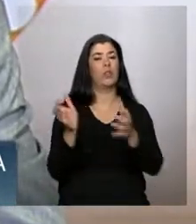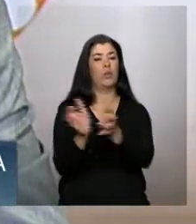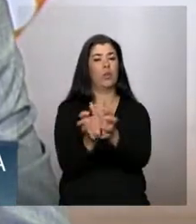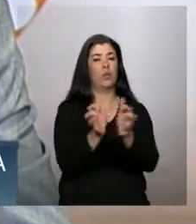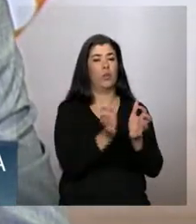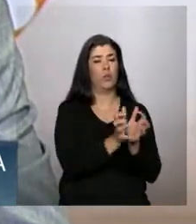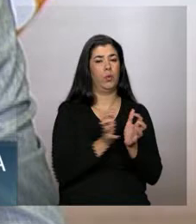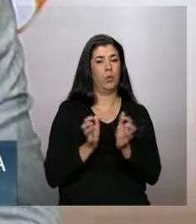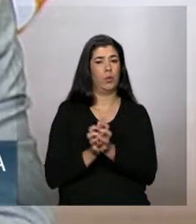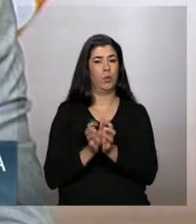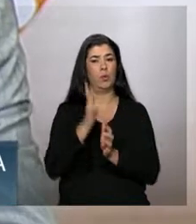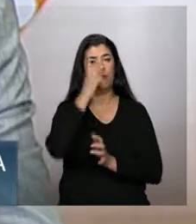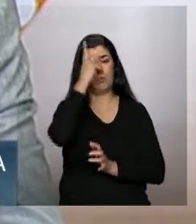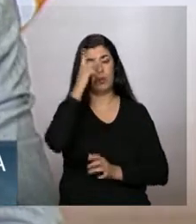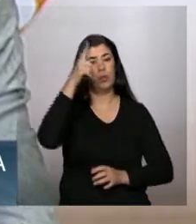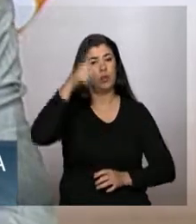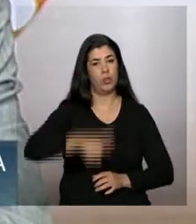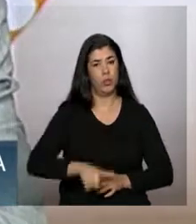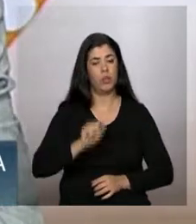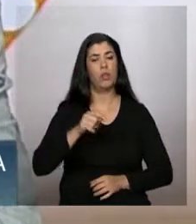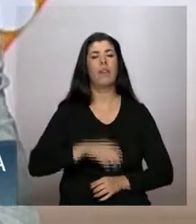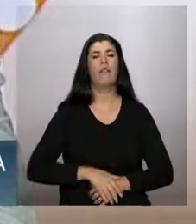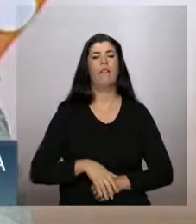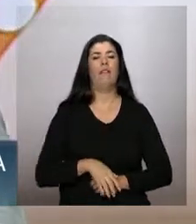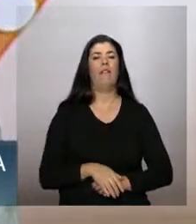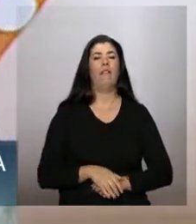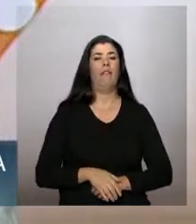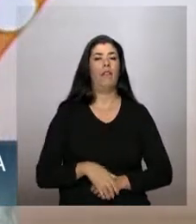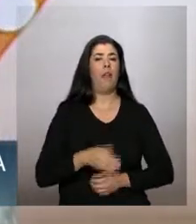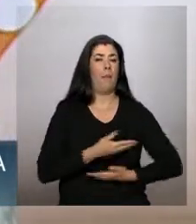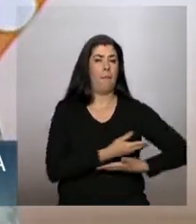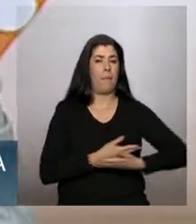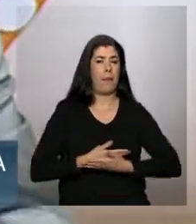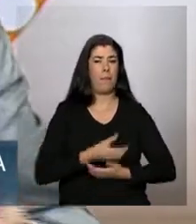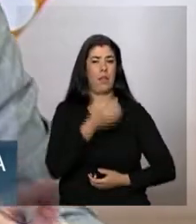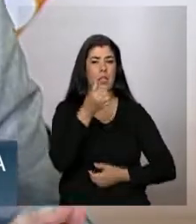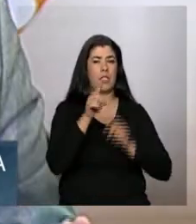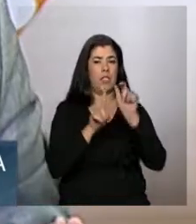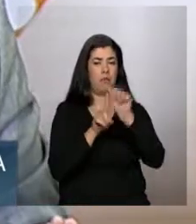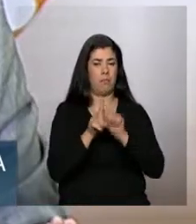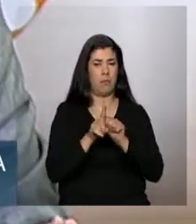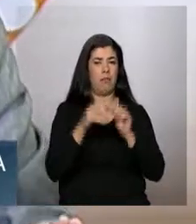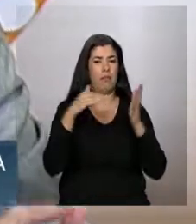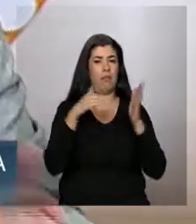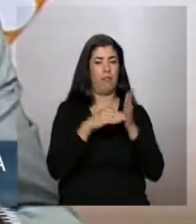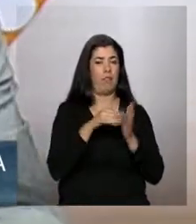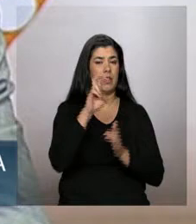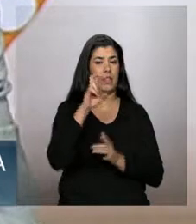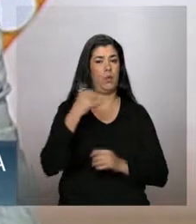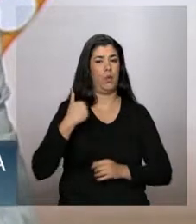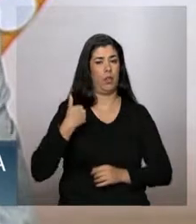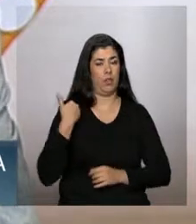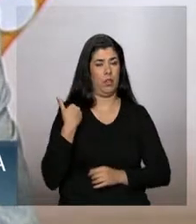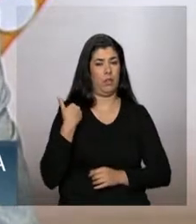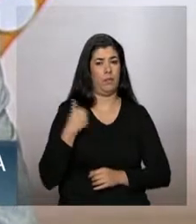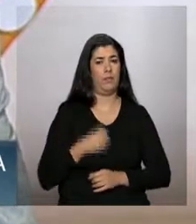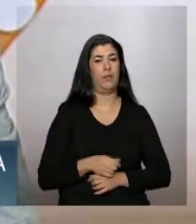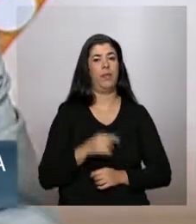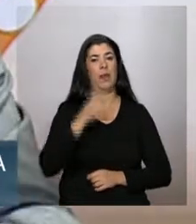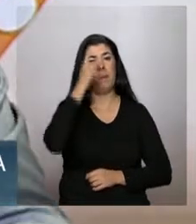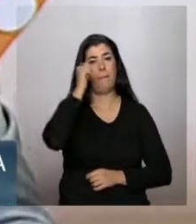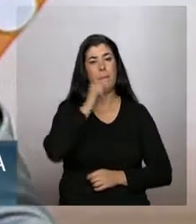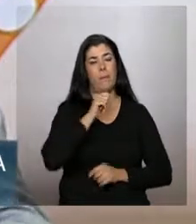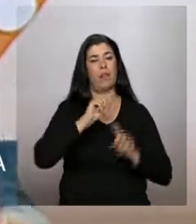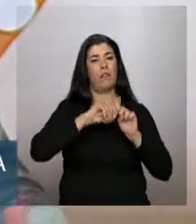grupos que eu vou aqui repetir. Crianças de 6 meses até 5 anos, gestantes